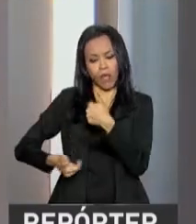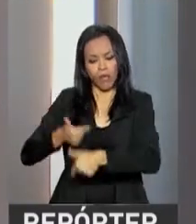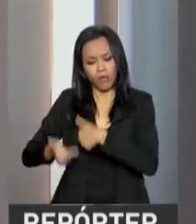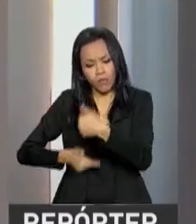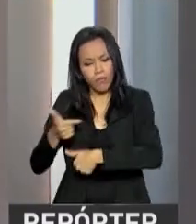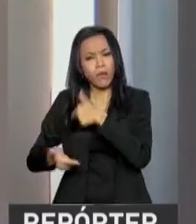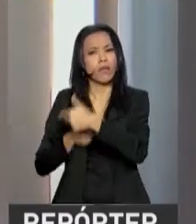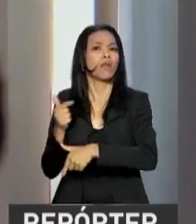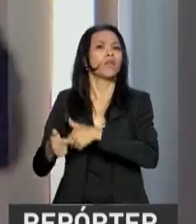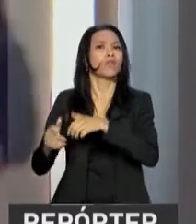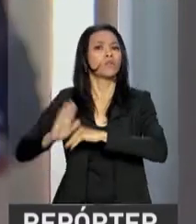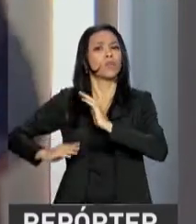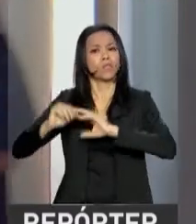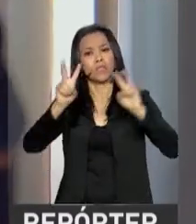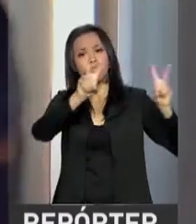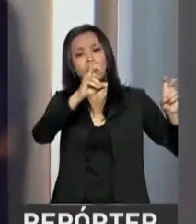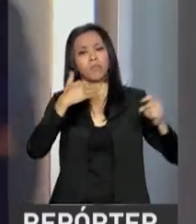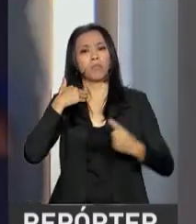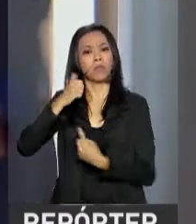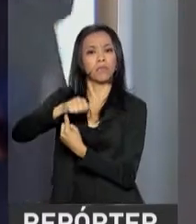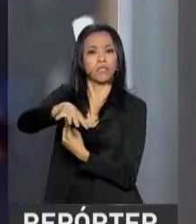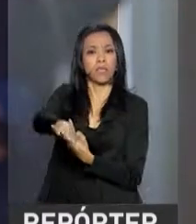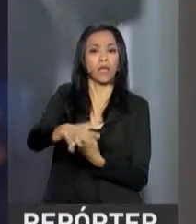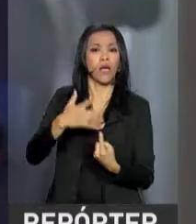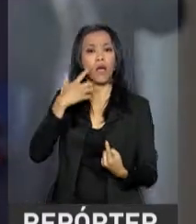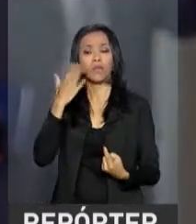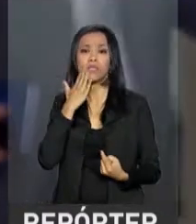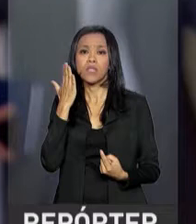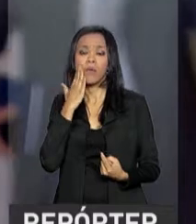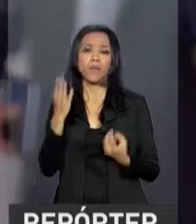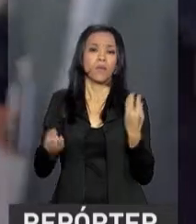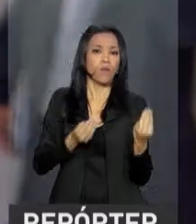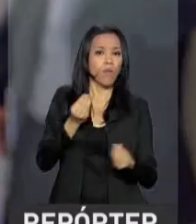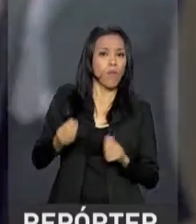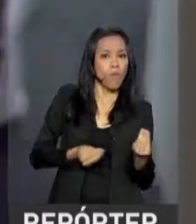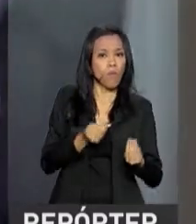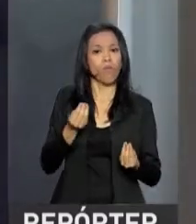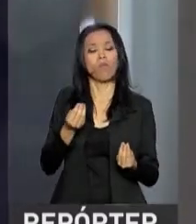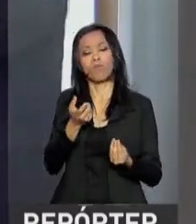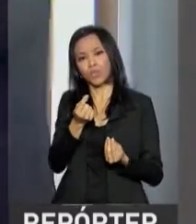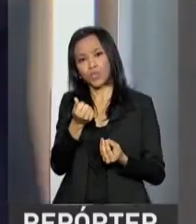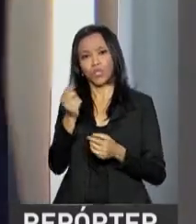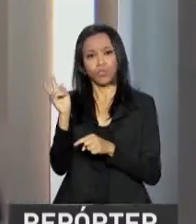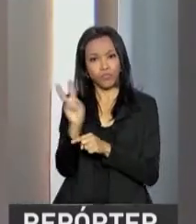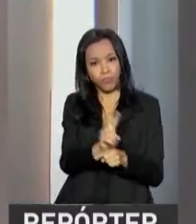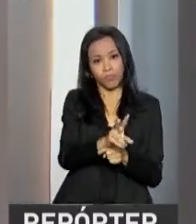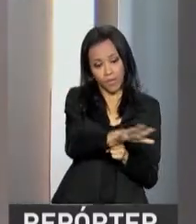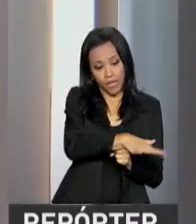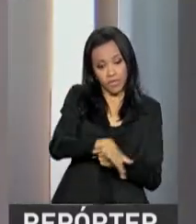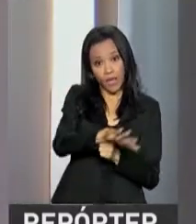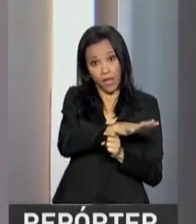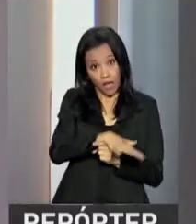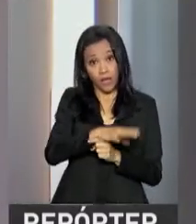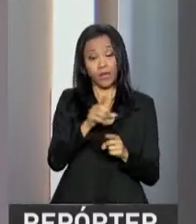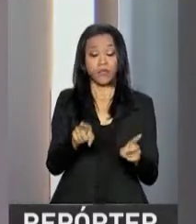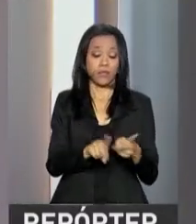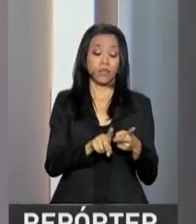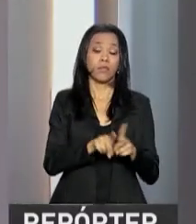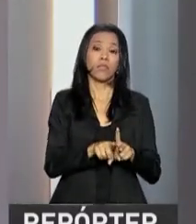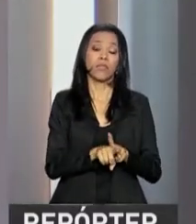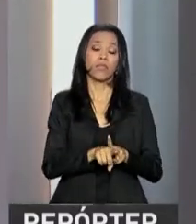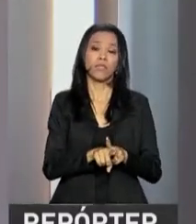matéria é banco central definido com a terra de alocação de capital para os financiamentos quanto o próprio ministério